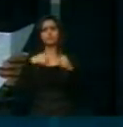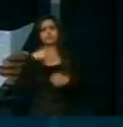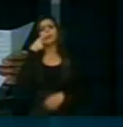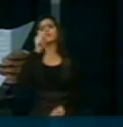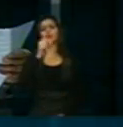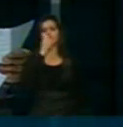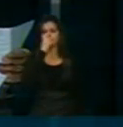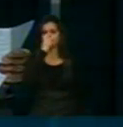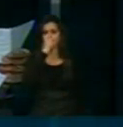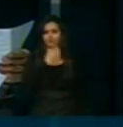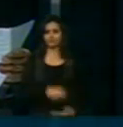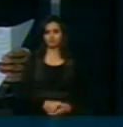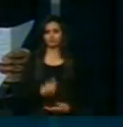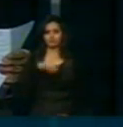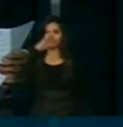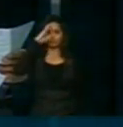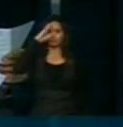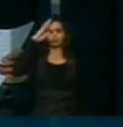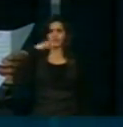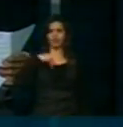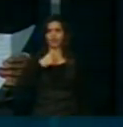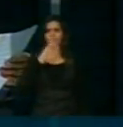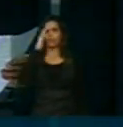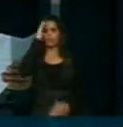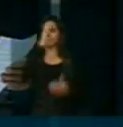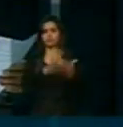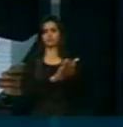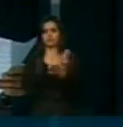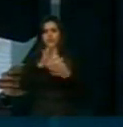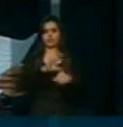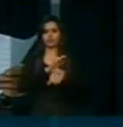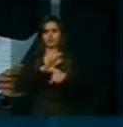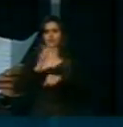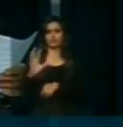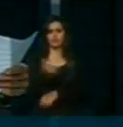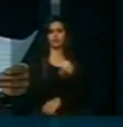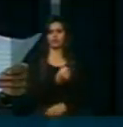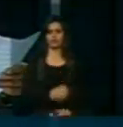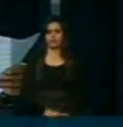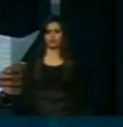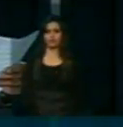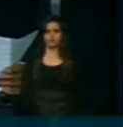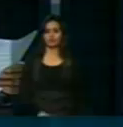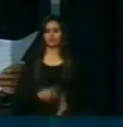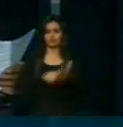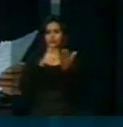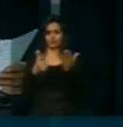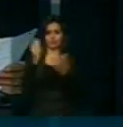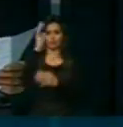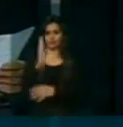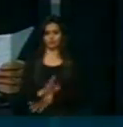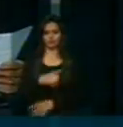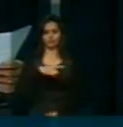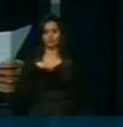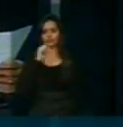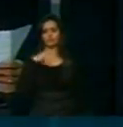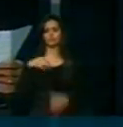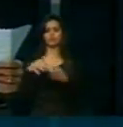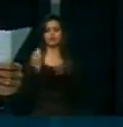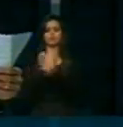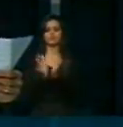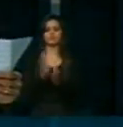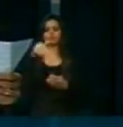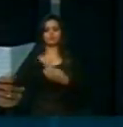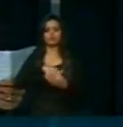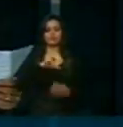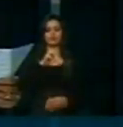ele, as Forças Armadas violaram a Constituição para poder salvá-la. Jornal do Brasil, partidos asseguram a eleição